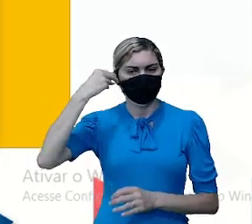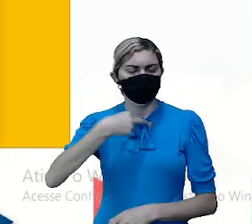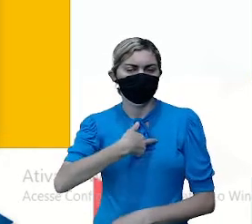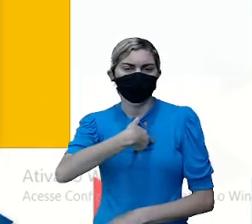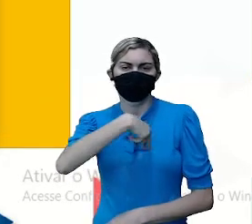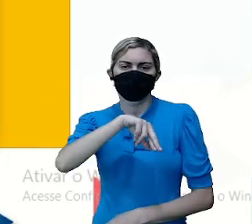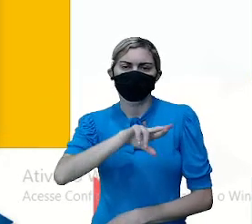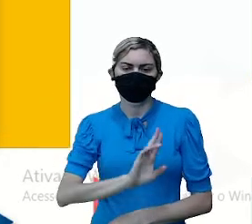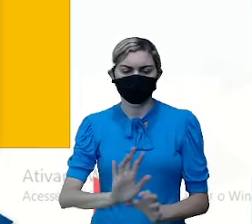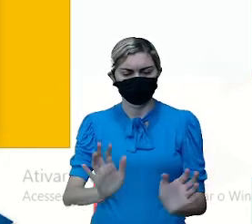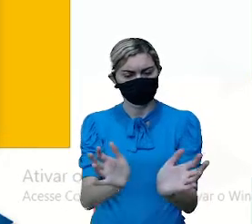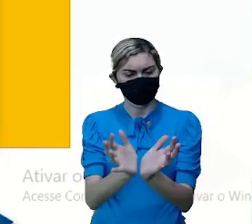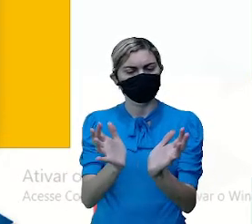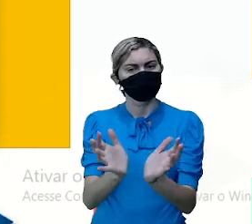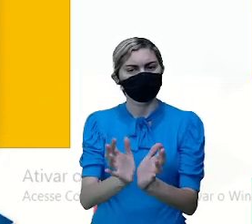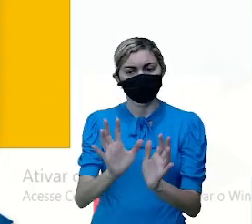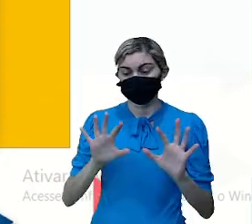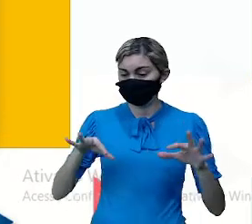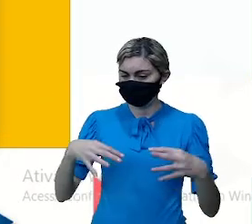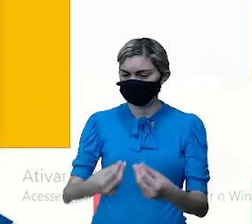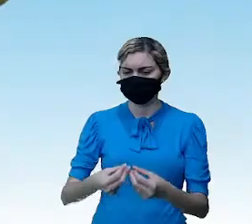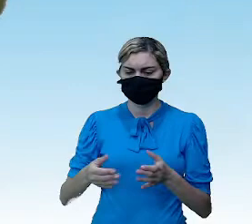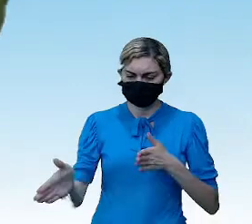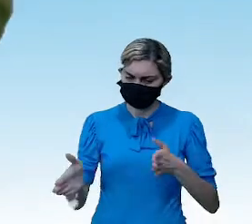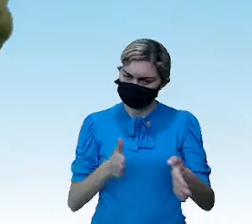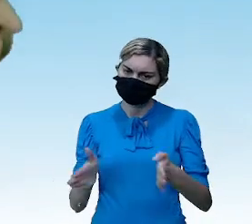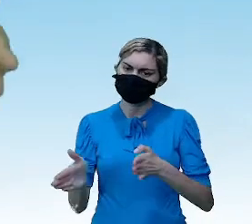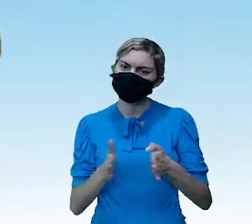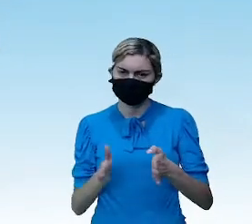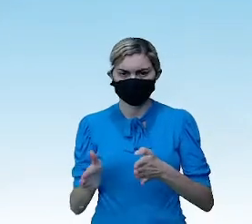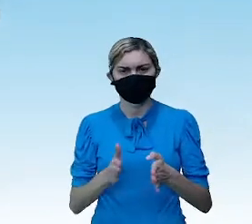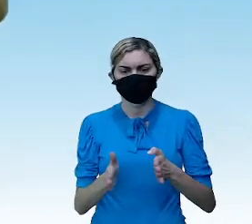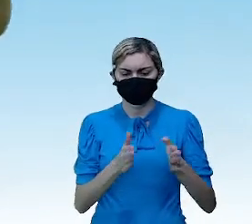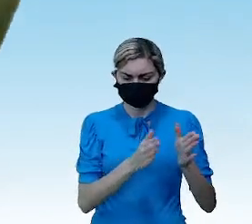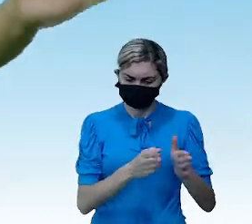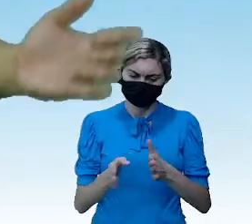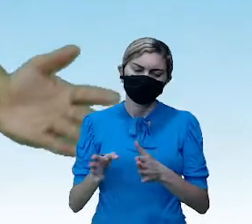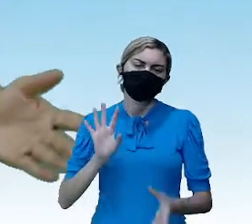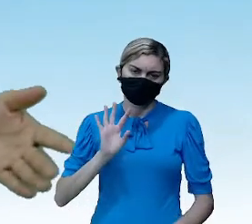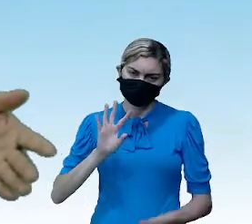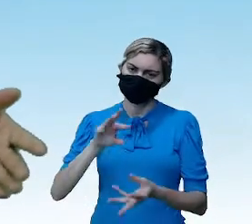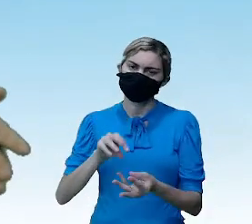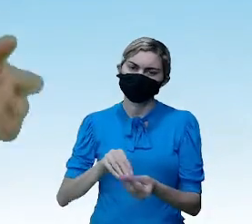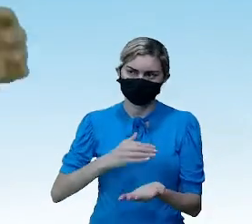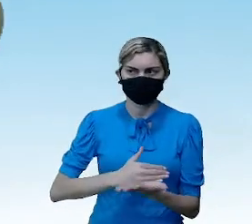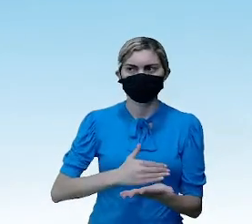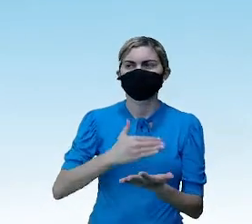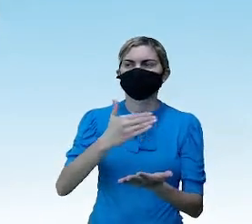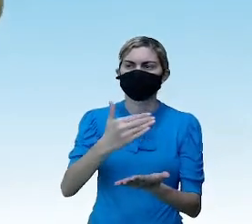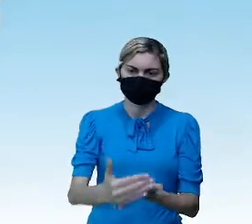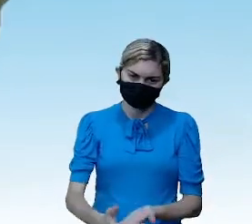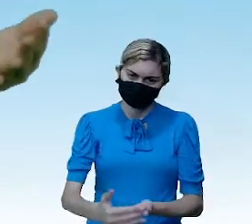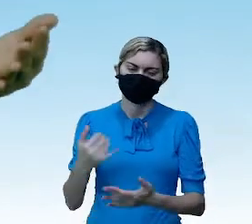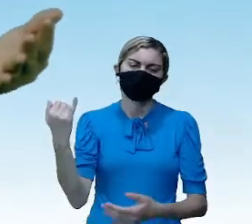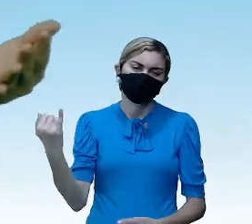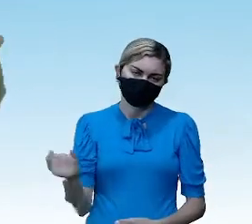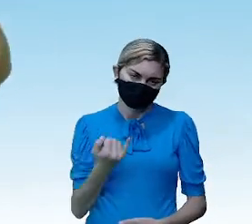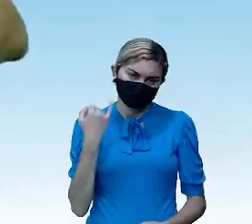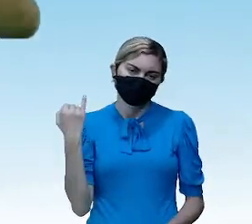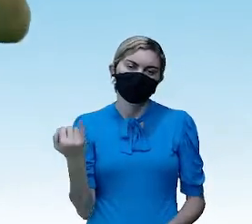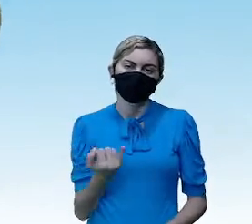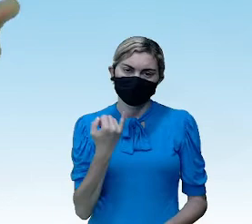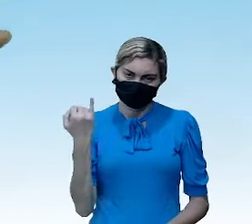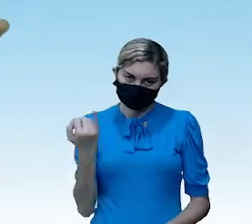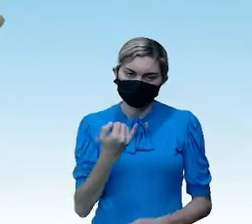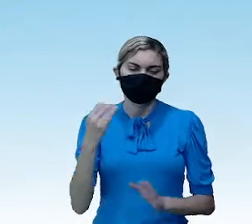religiosa do grupo em todos os tempos. Esse daí é uma breve introdução sobre a importância